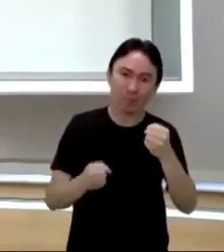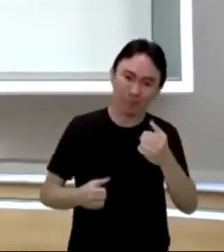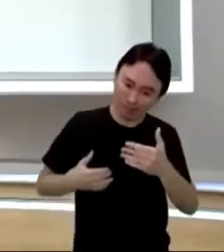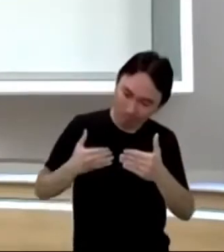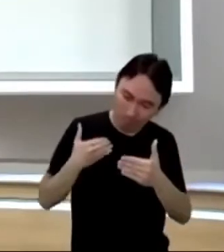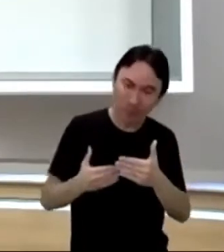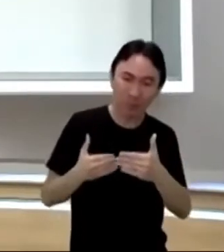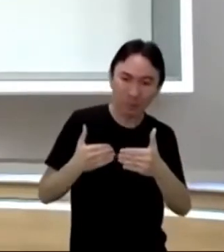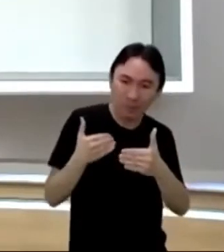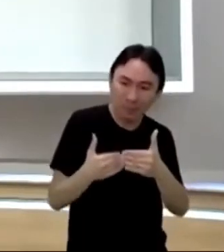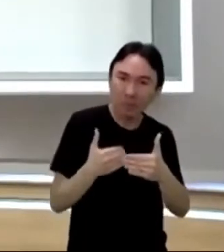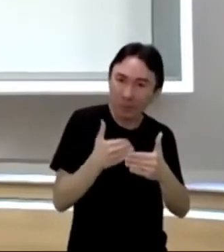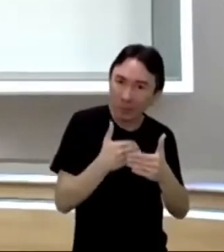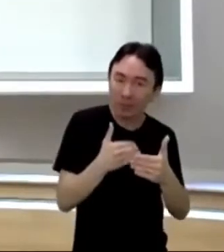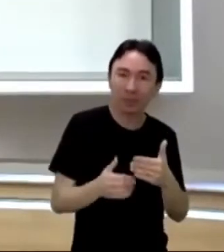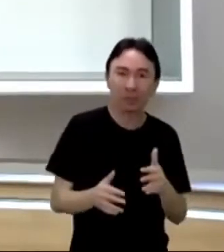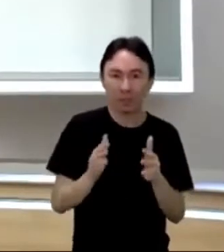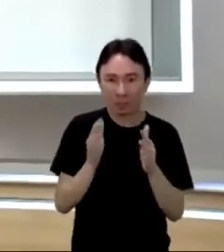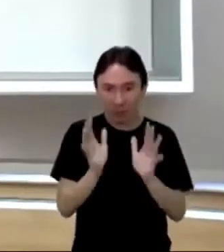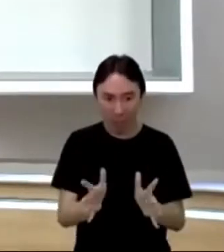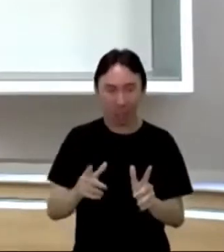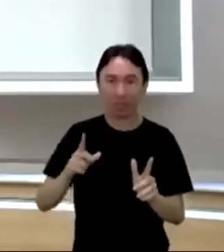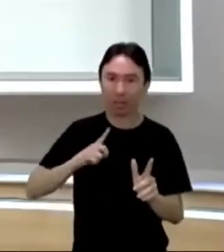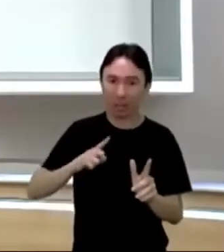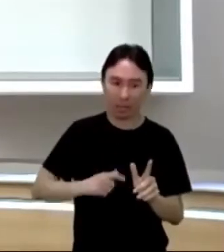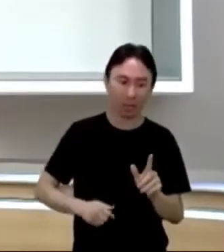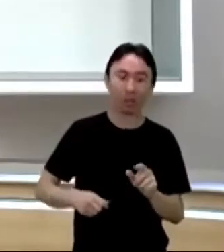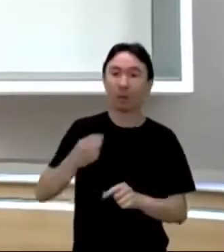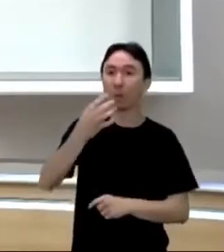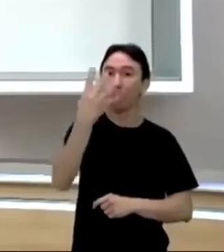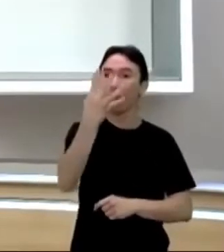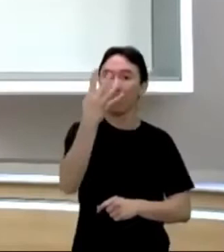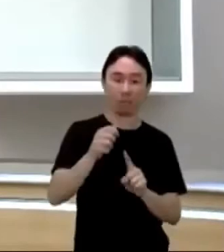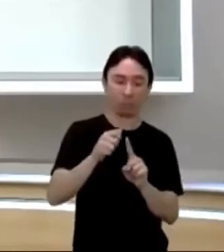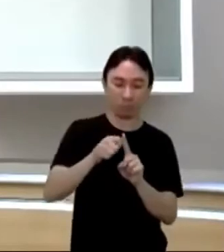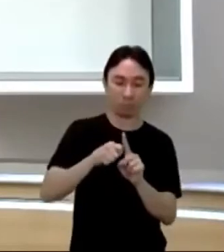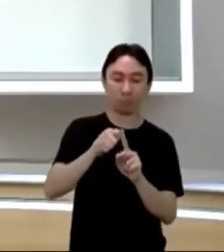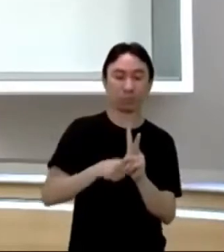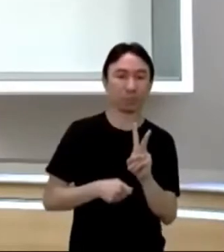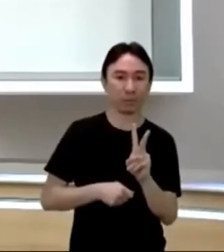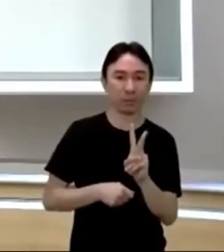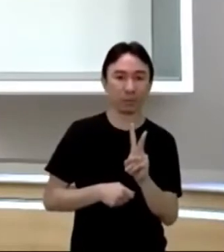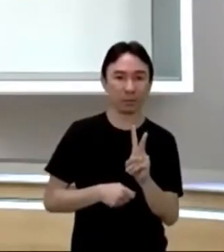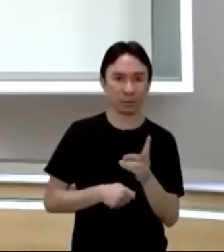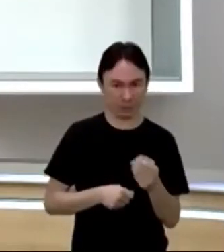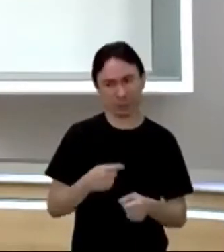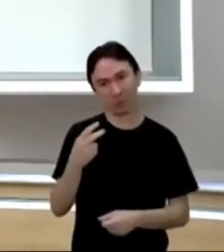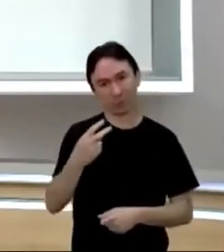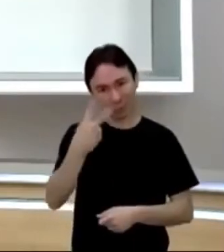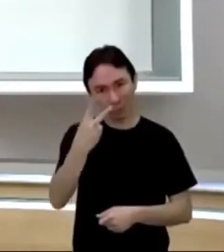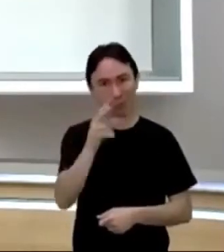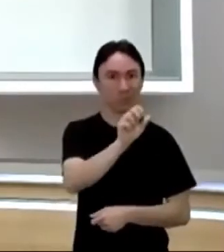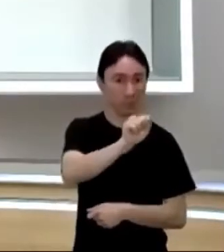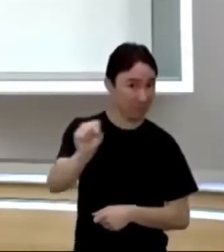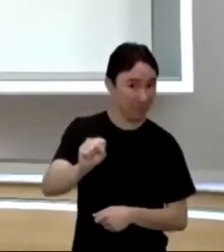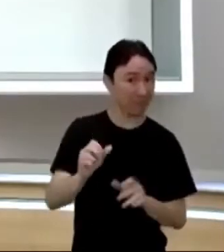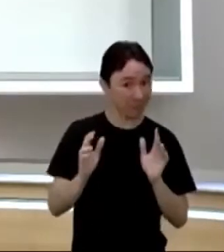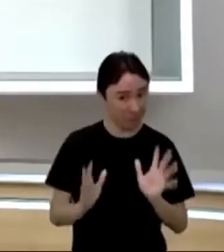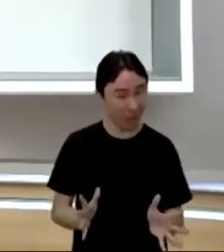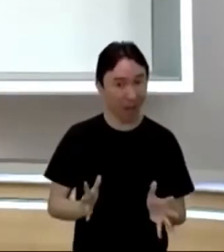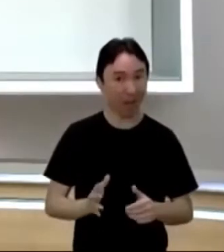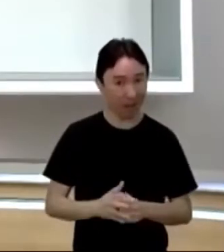aí no quarto bimestre, né? No segundo semestre aí, ou seja, estamos aí para